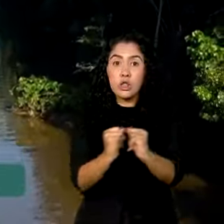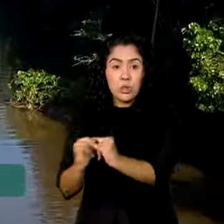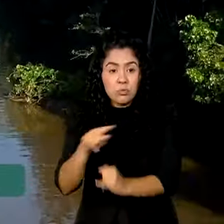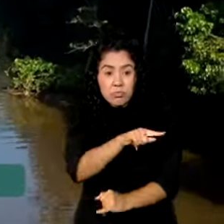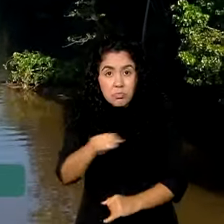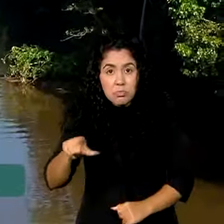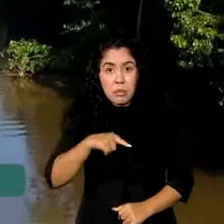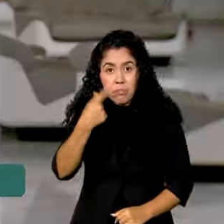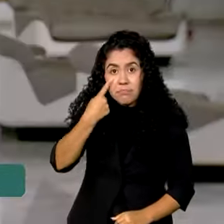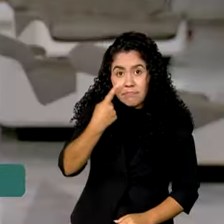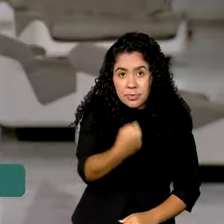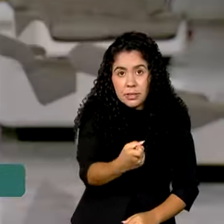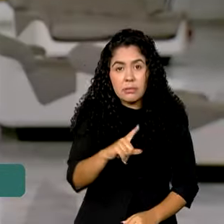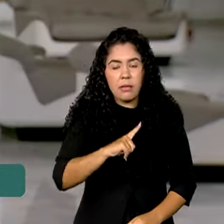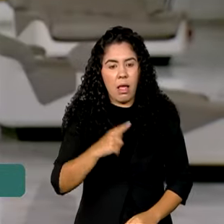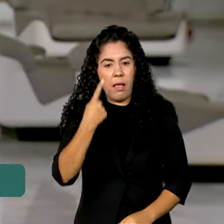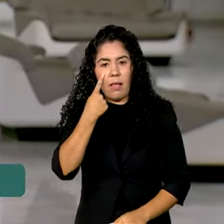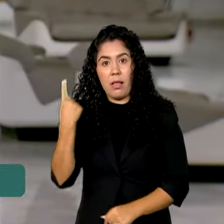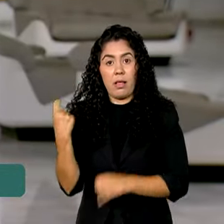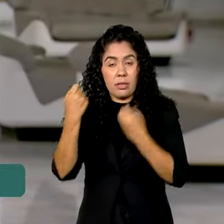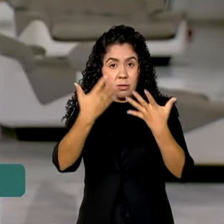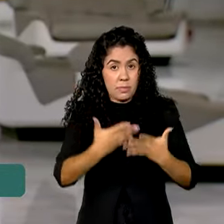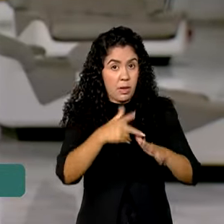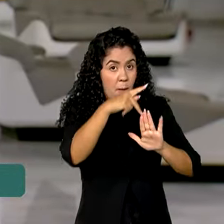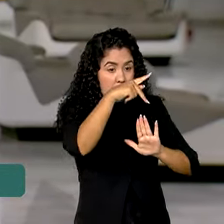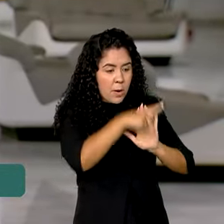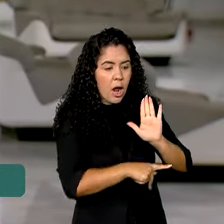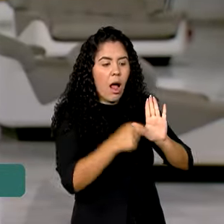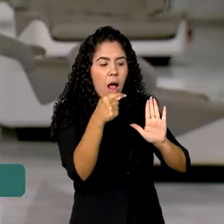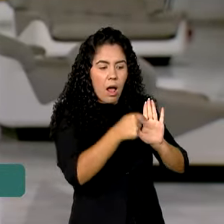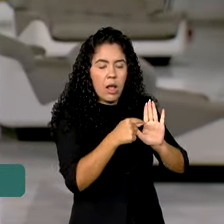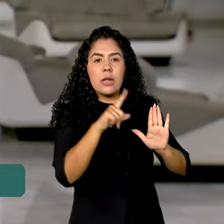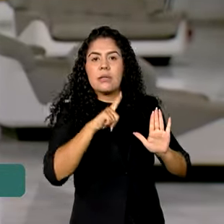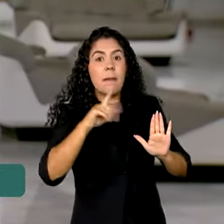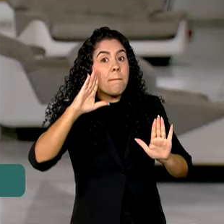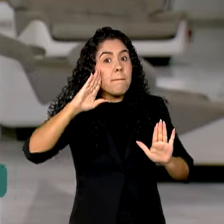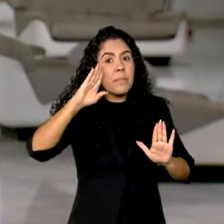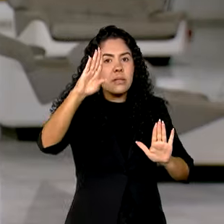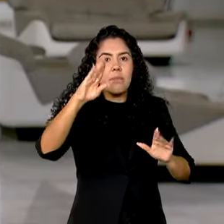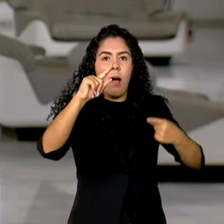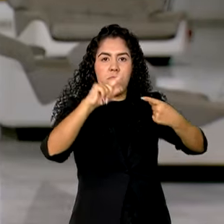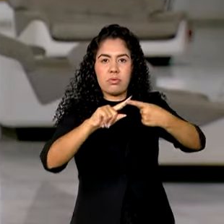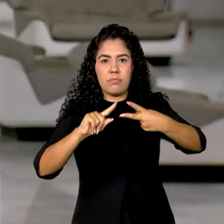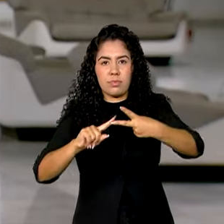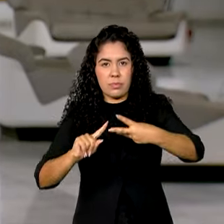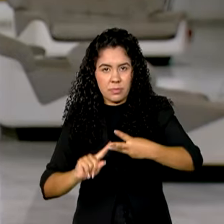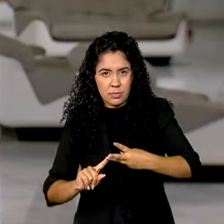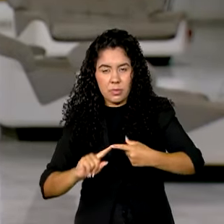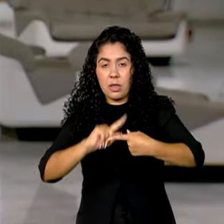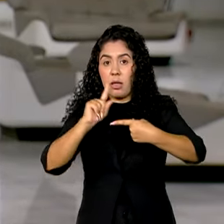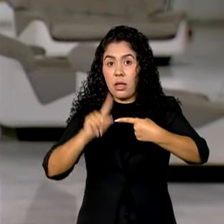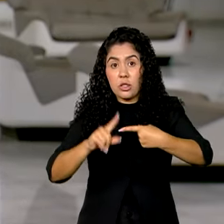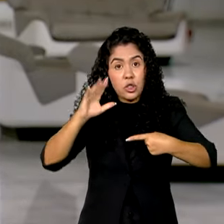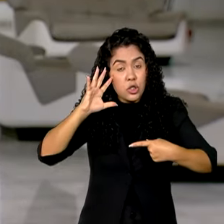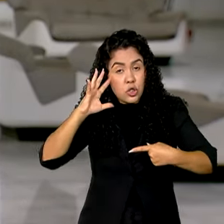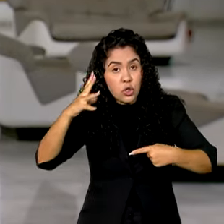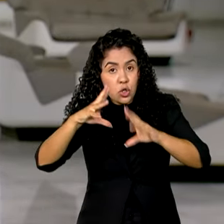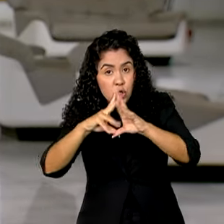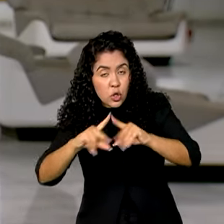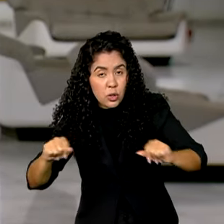as iniciativas os projetos devem focar em trê TR pontos principais soluções baseadas na natureza e